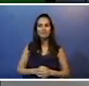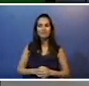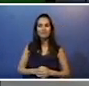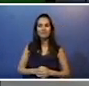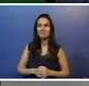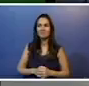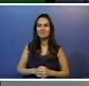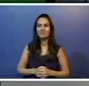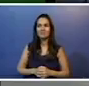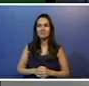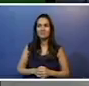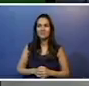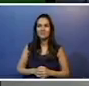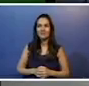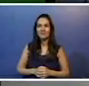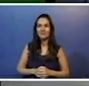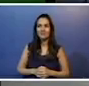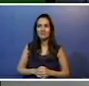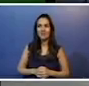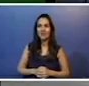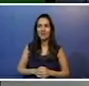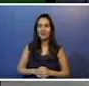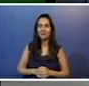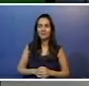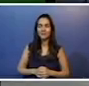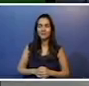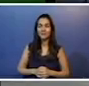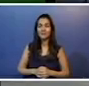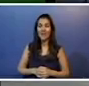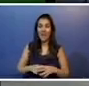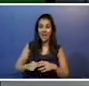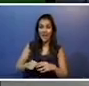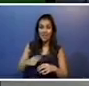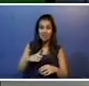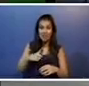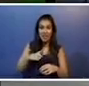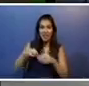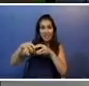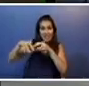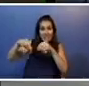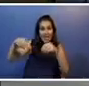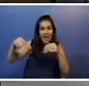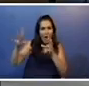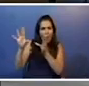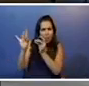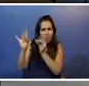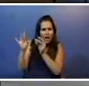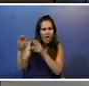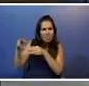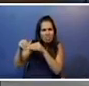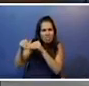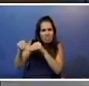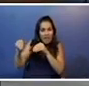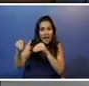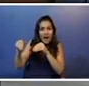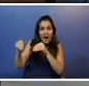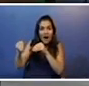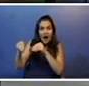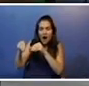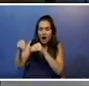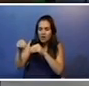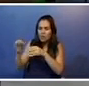estômago. Então, as que germinarem darão origem a novas plantas. Então, essas sementinhas